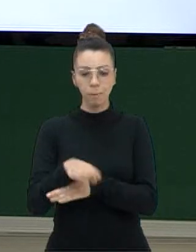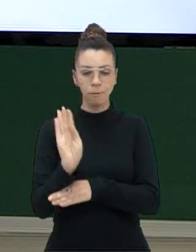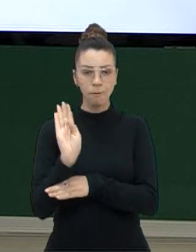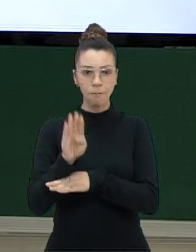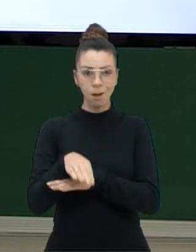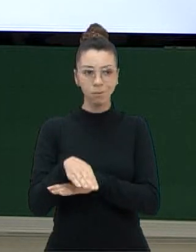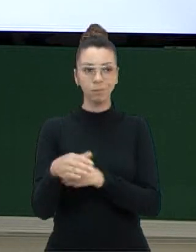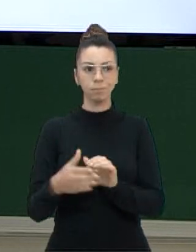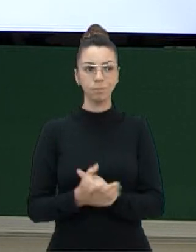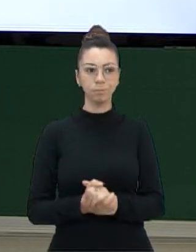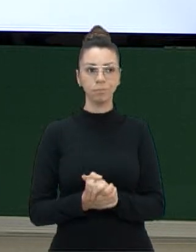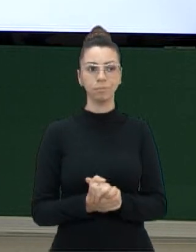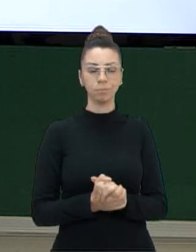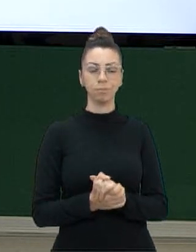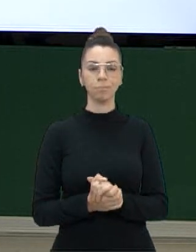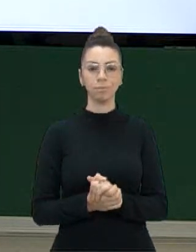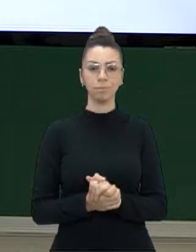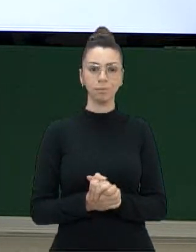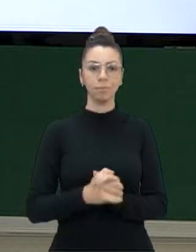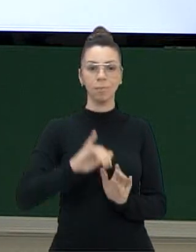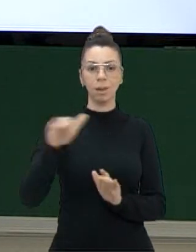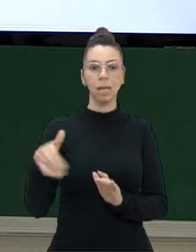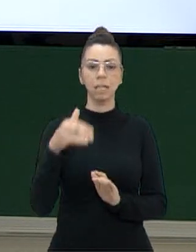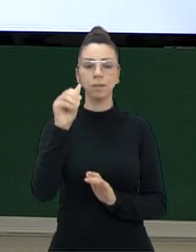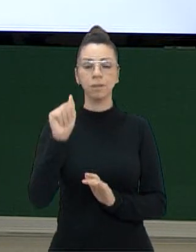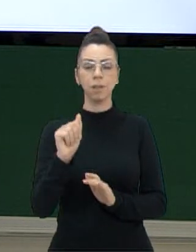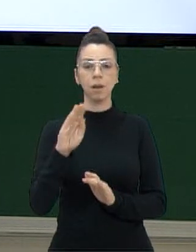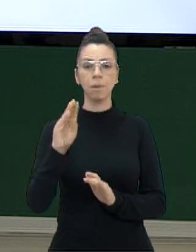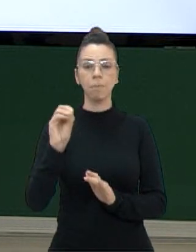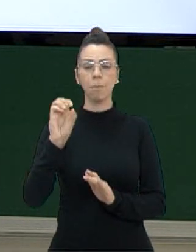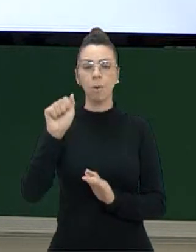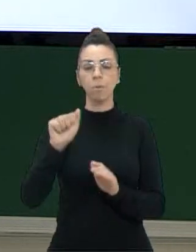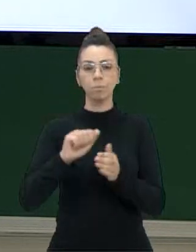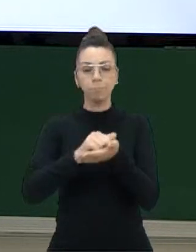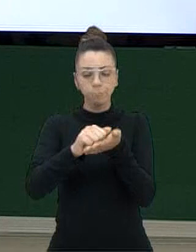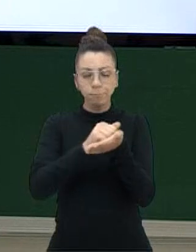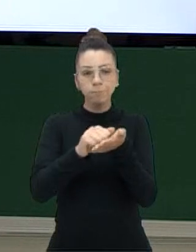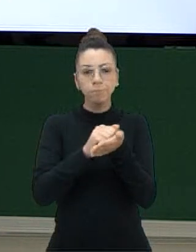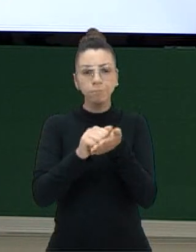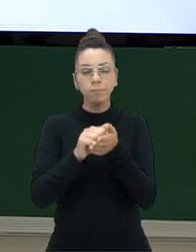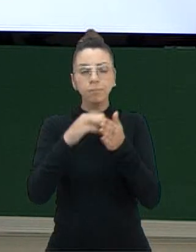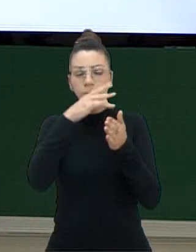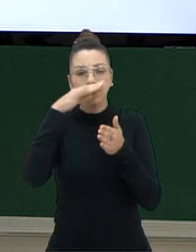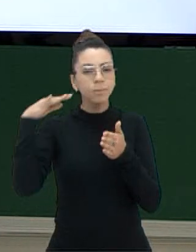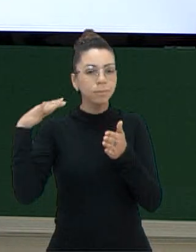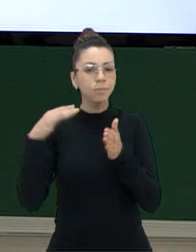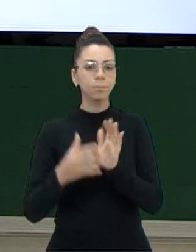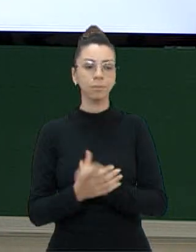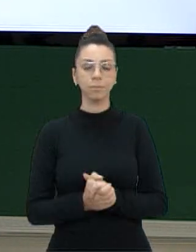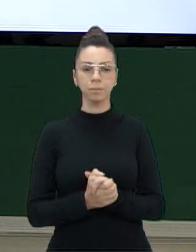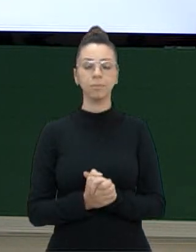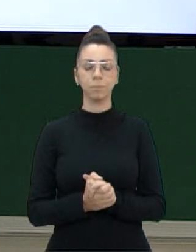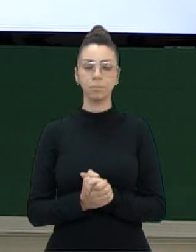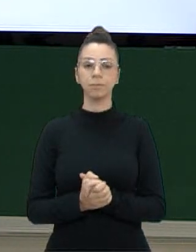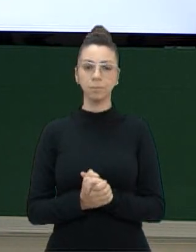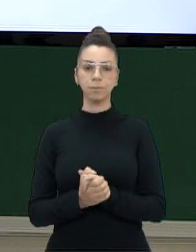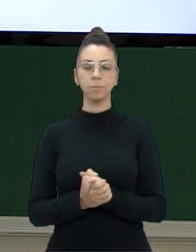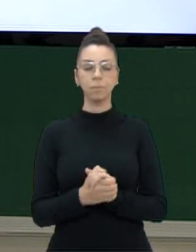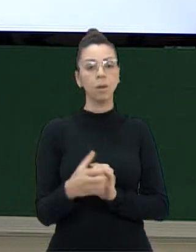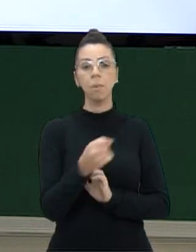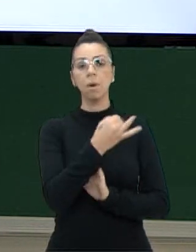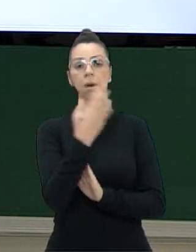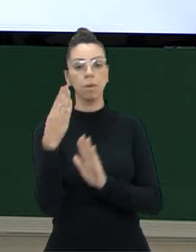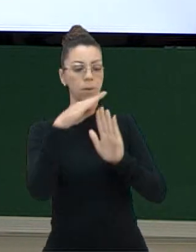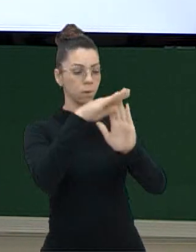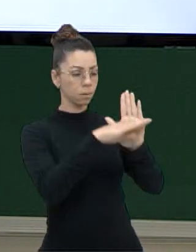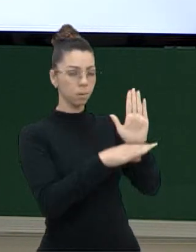Um jabón, sabão, de olor de cheiro, sabonete. Um peine, o pente. Então, alguns objetos,